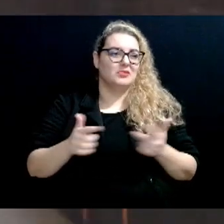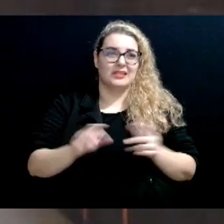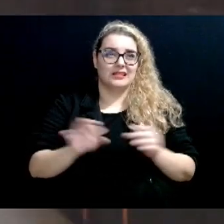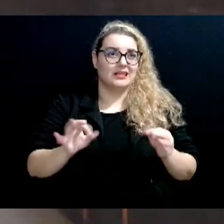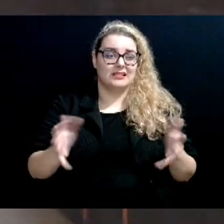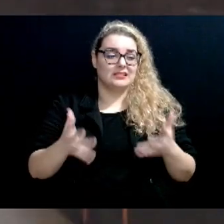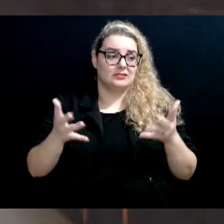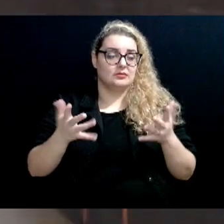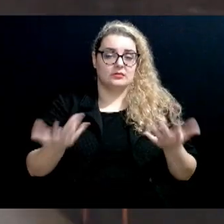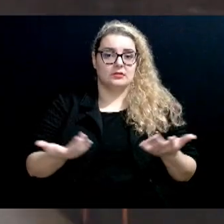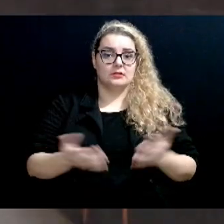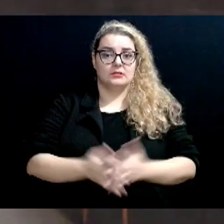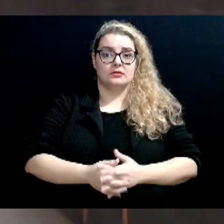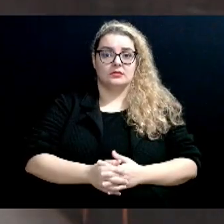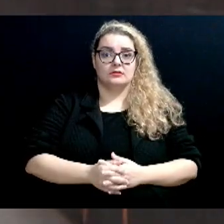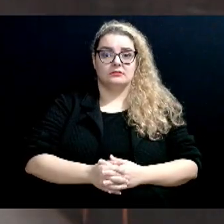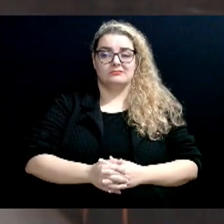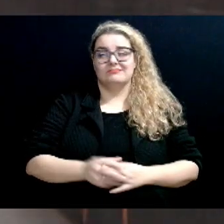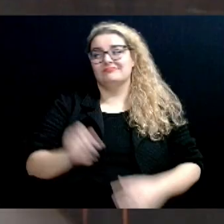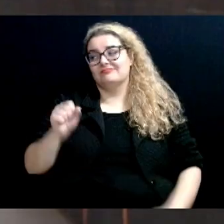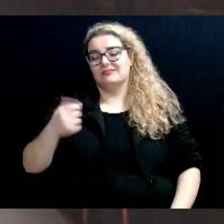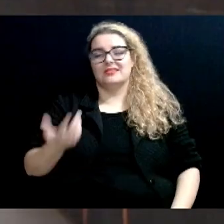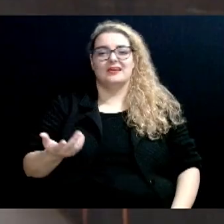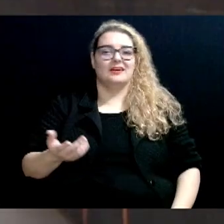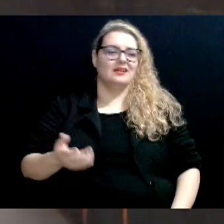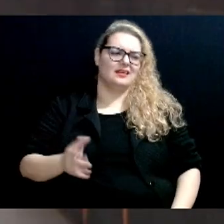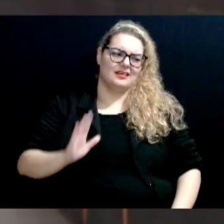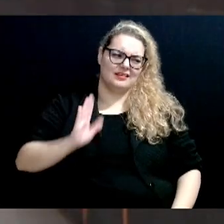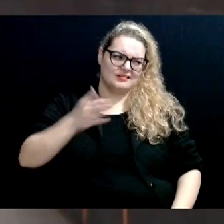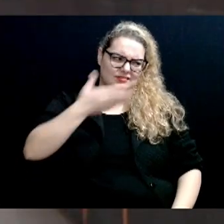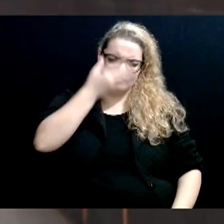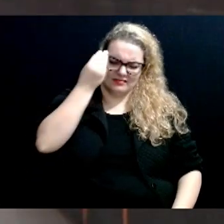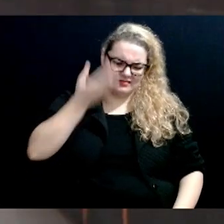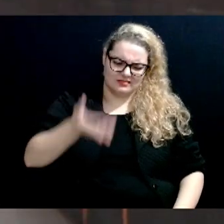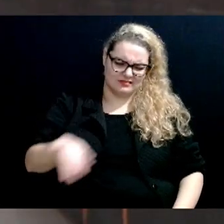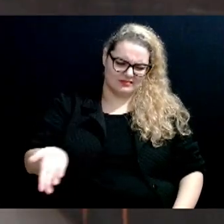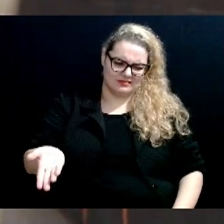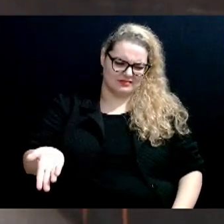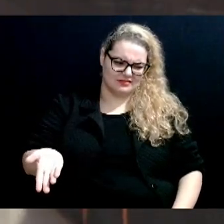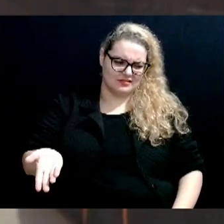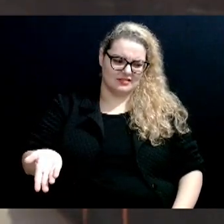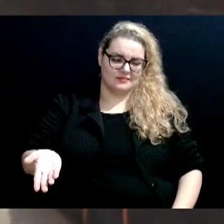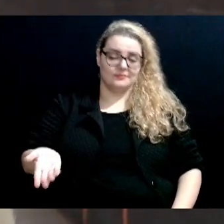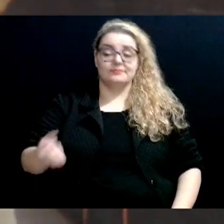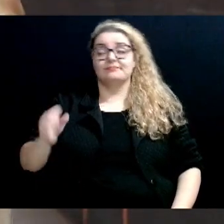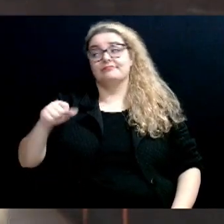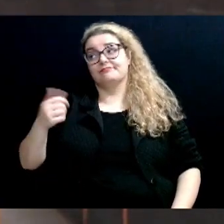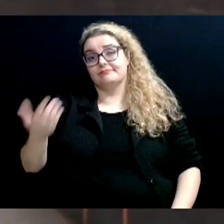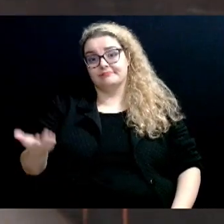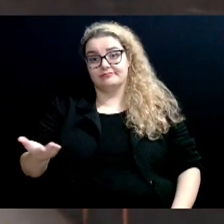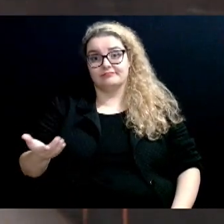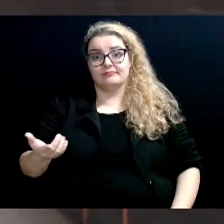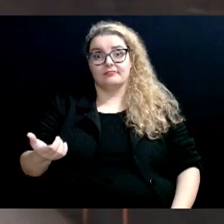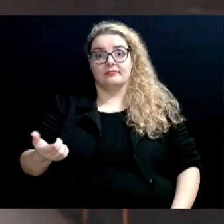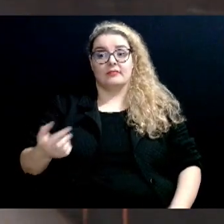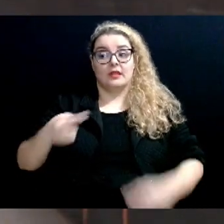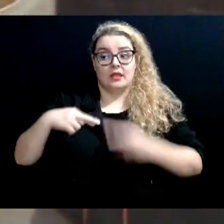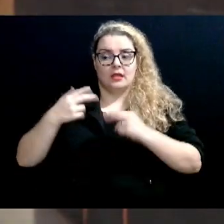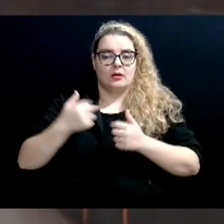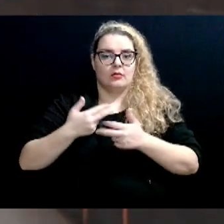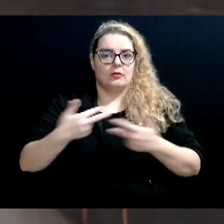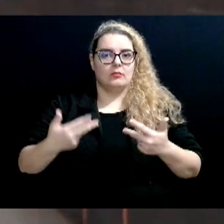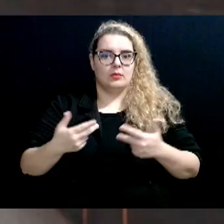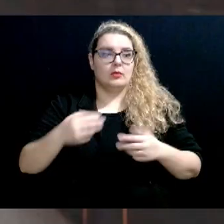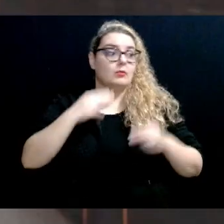fala, daqui a pouco eu já esqueci desse negócio, né? Não teve. Aí você associa com alguma coisa, com uma música,